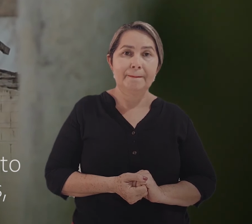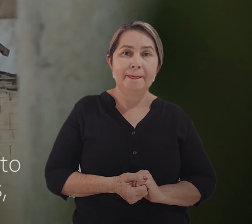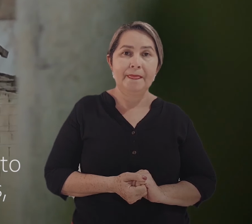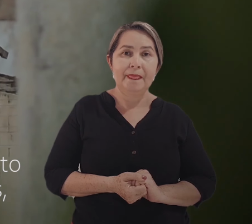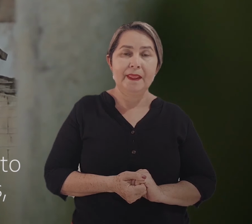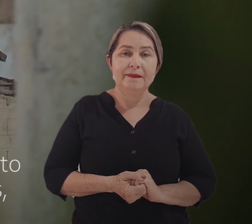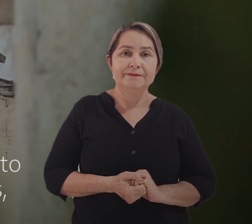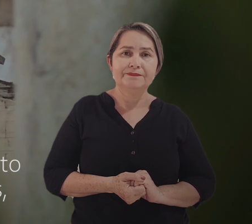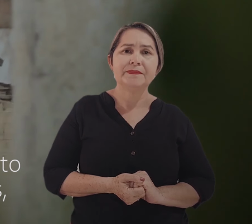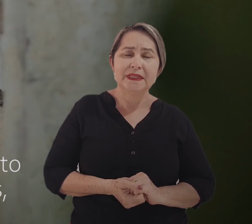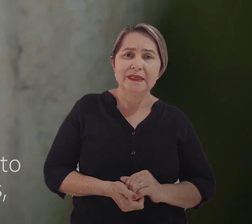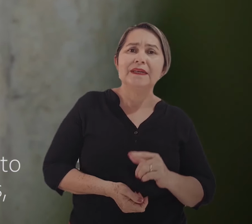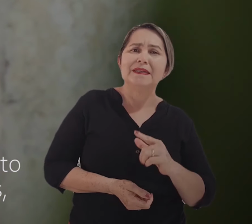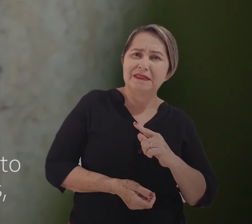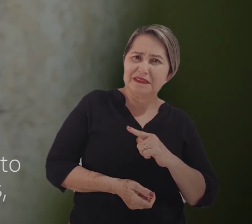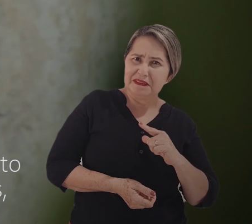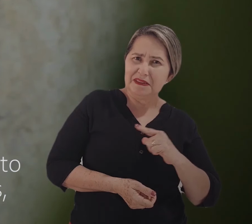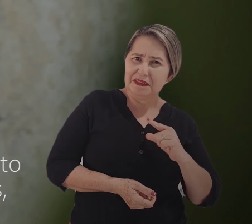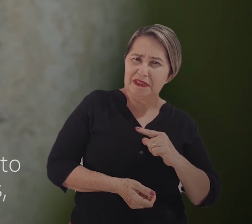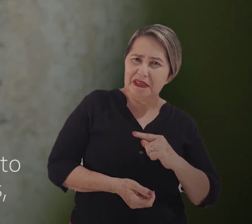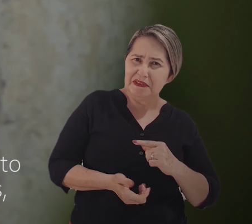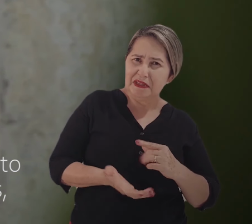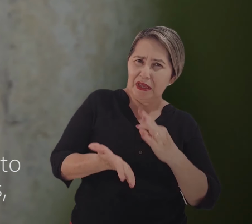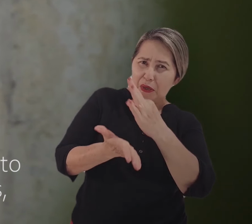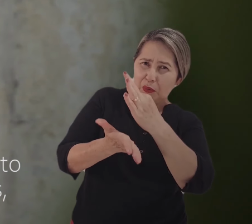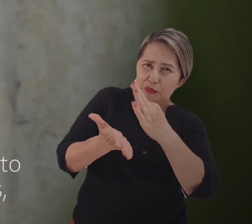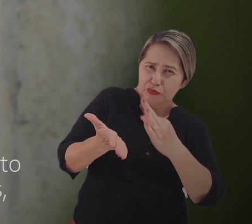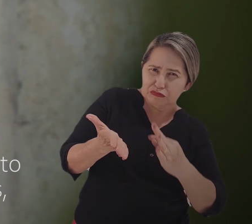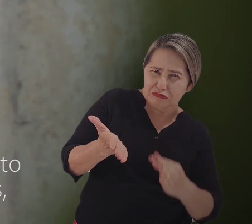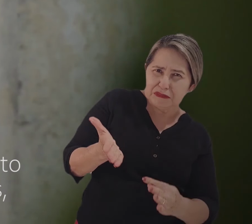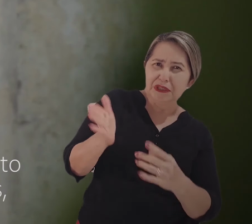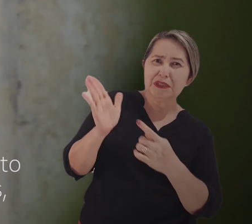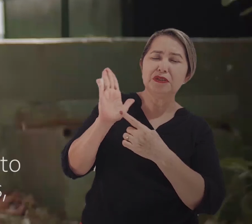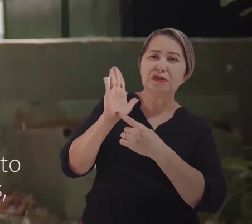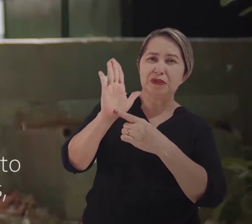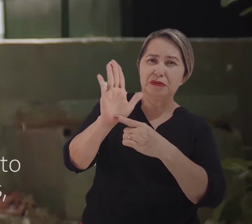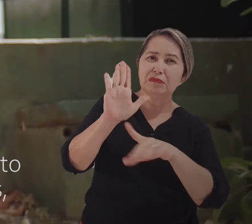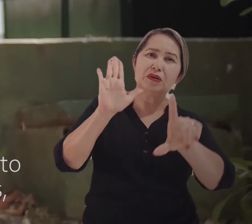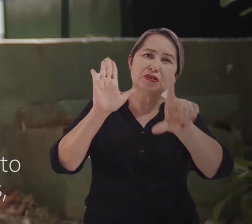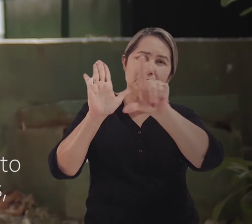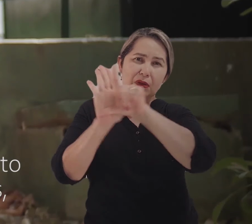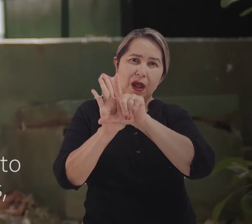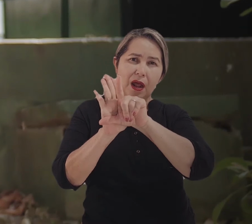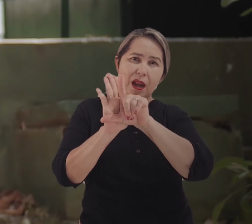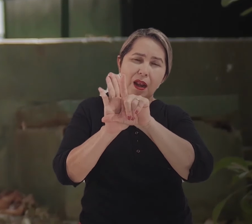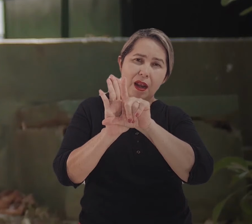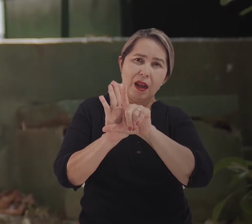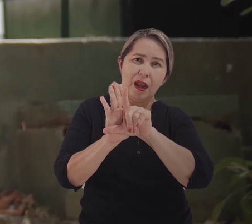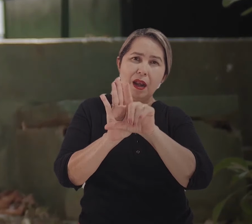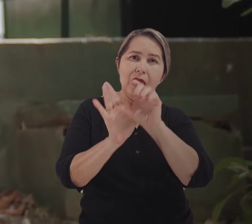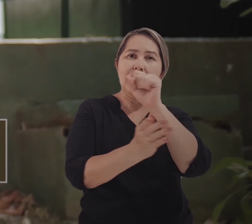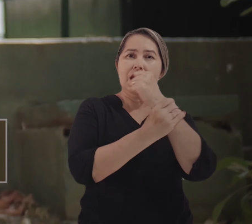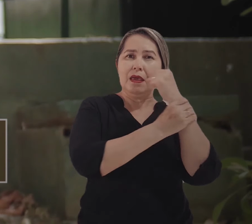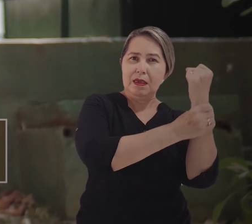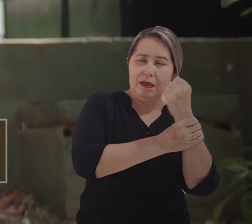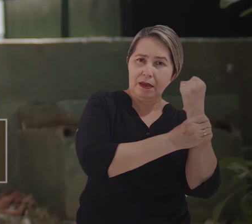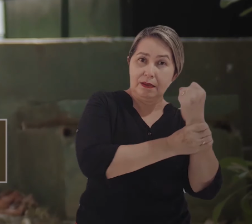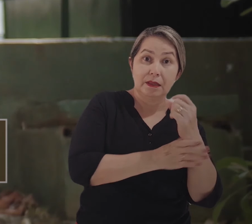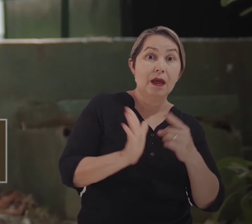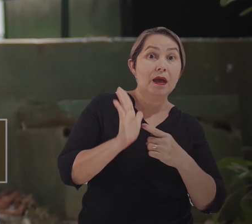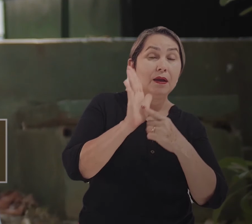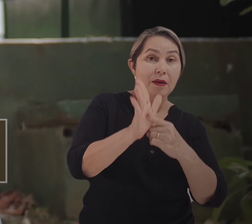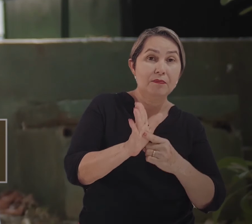Tem, inclusive, algumas bibliografias, né, que citam umas leis de tombamento e indicam, por exemplo, o tombamento do prédio do Palacete